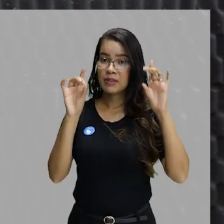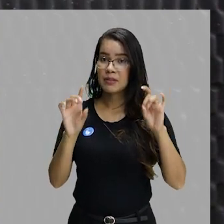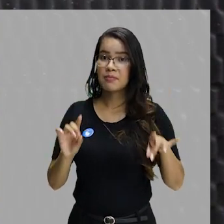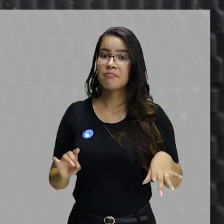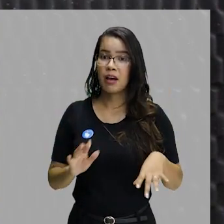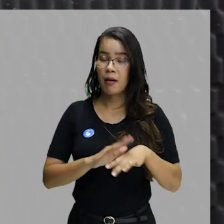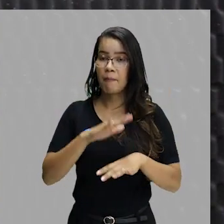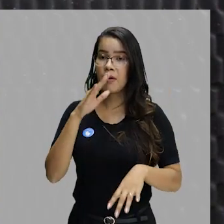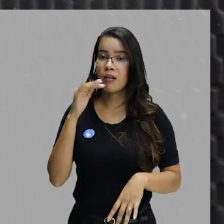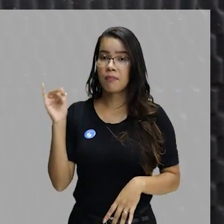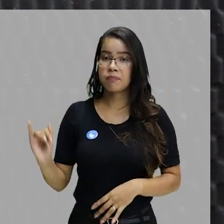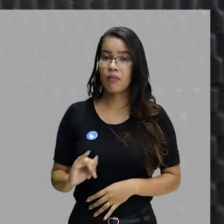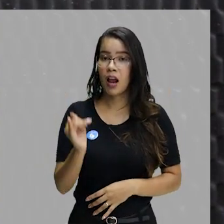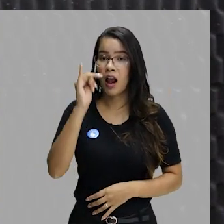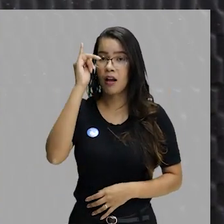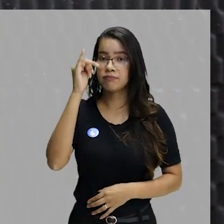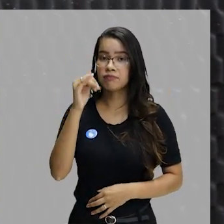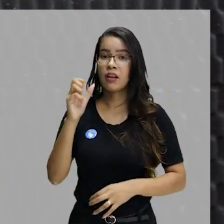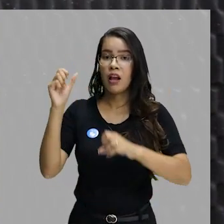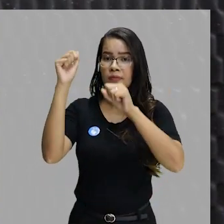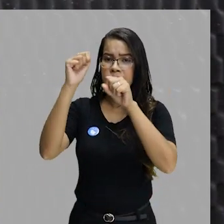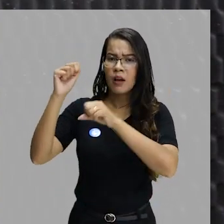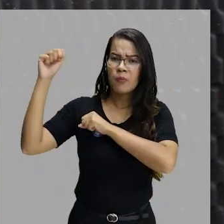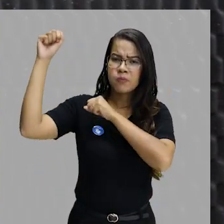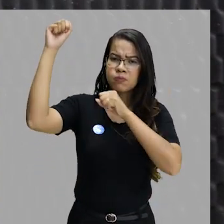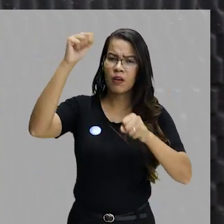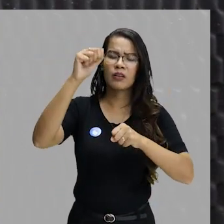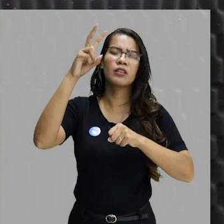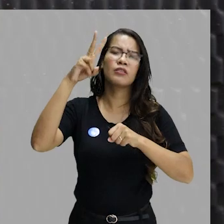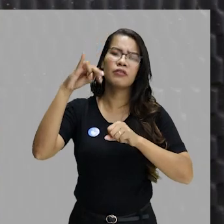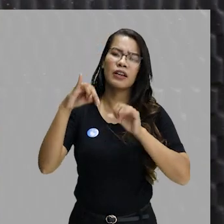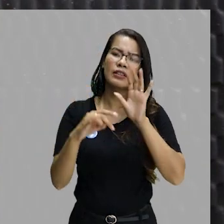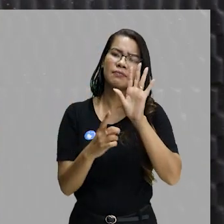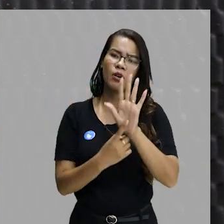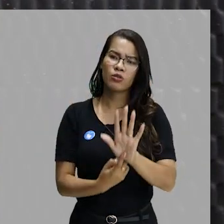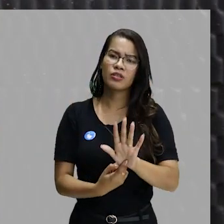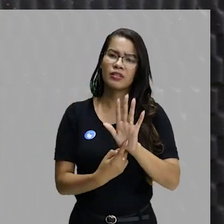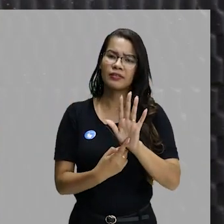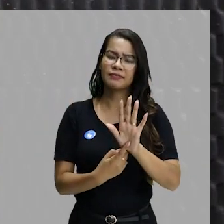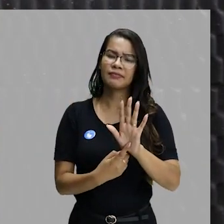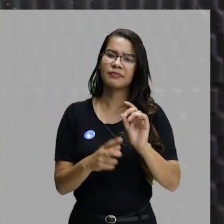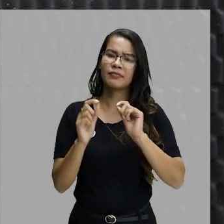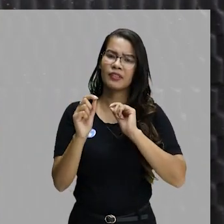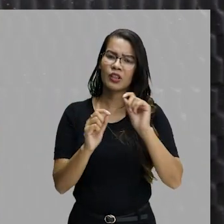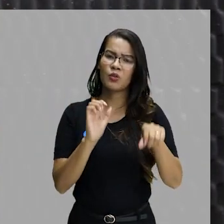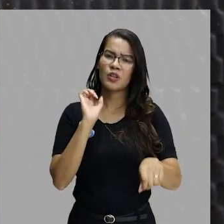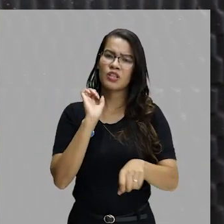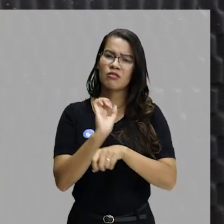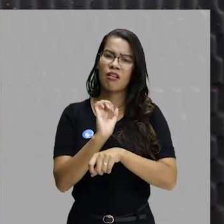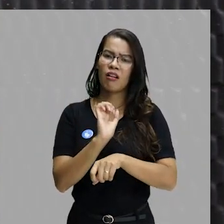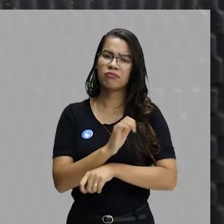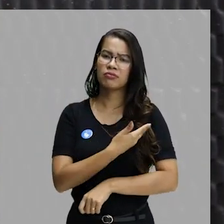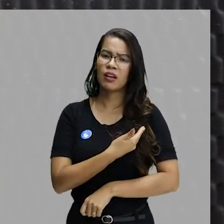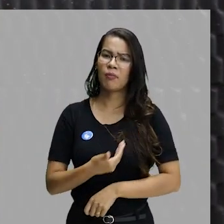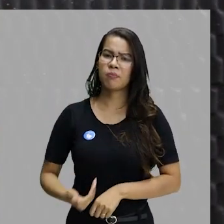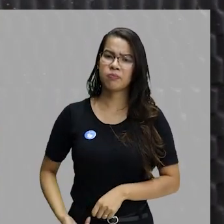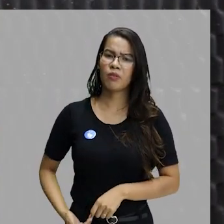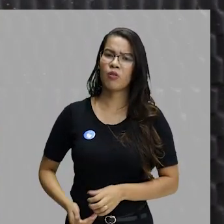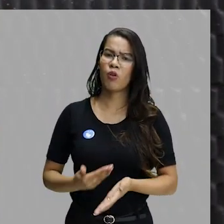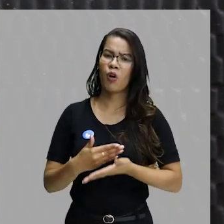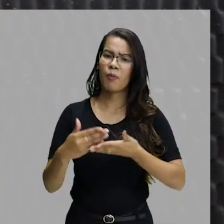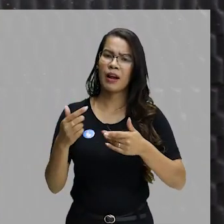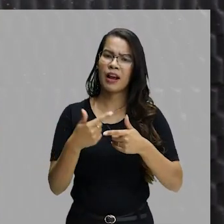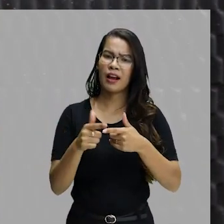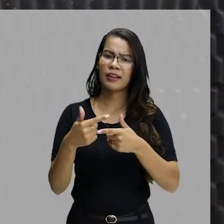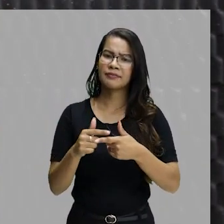teremos, que vai ser um indicativo, que vai sinalizar para que esse Estado republicano entrasse em crise,